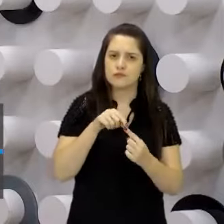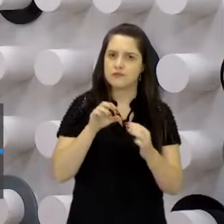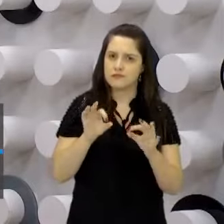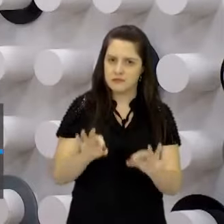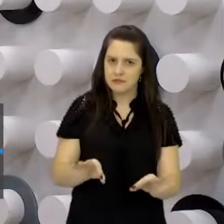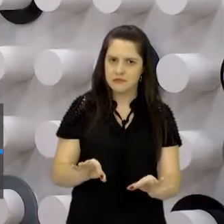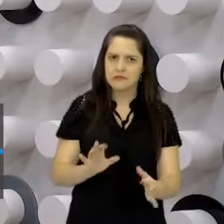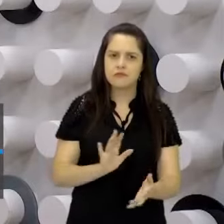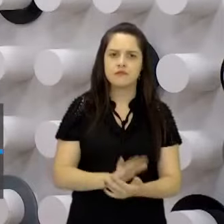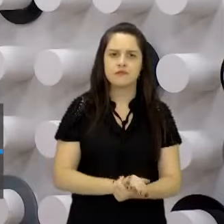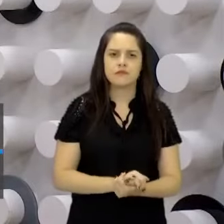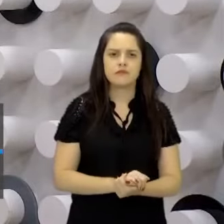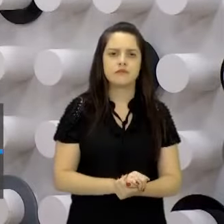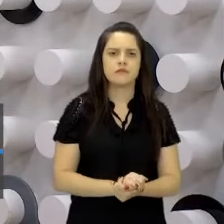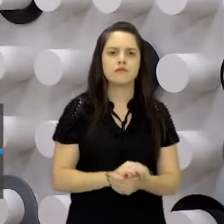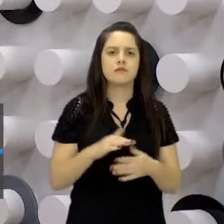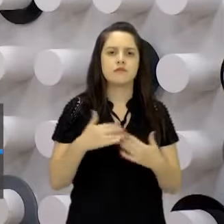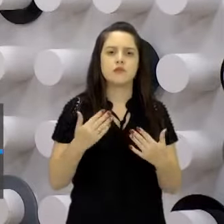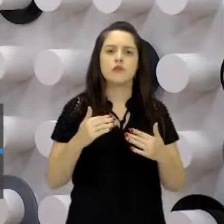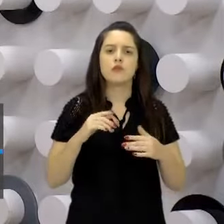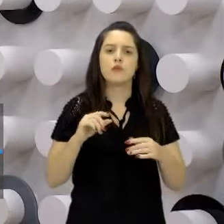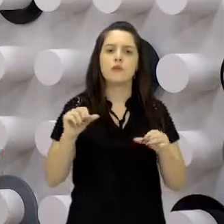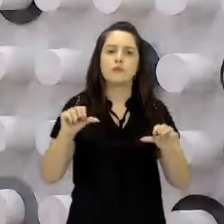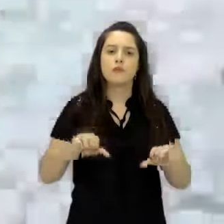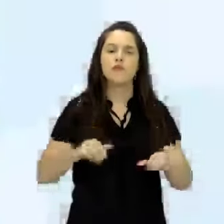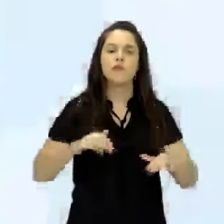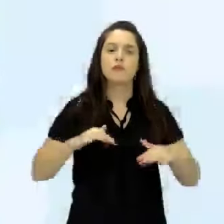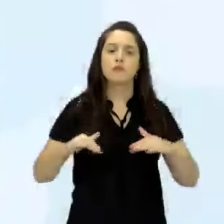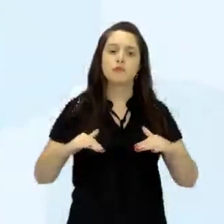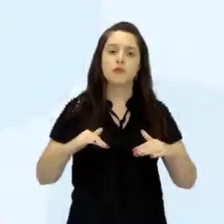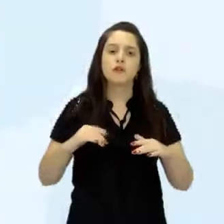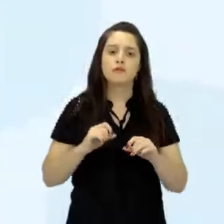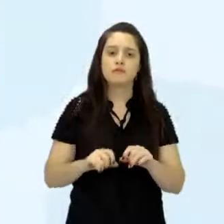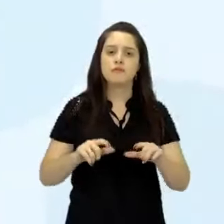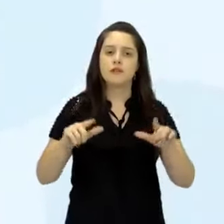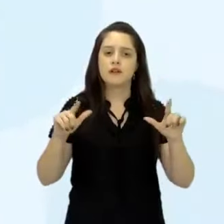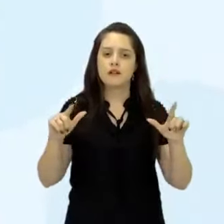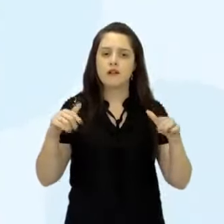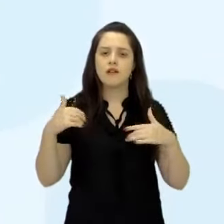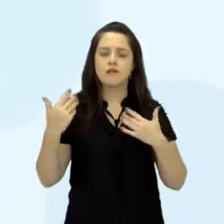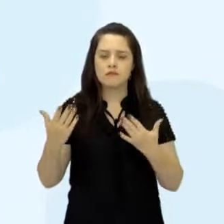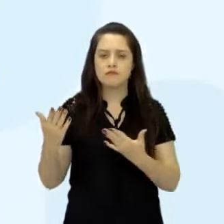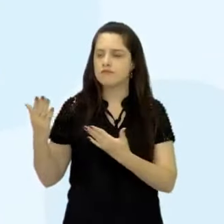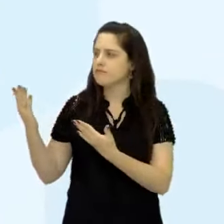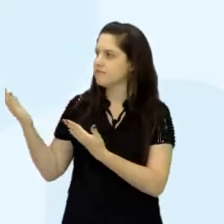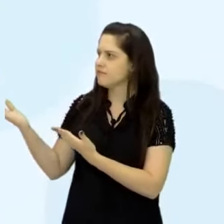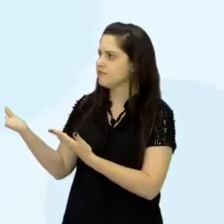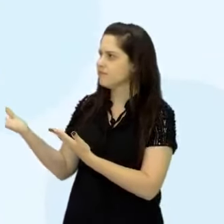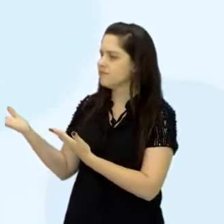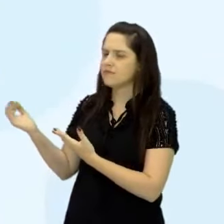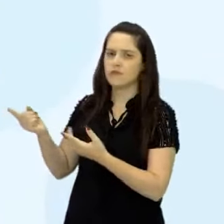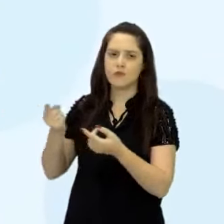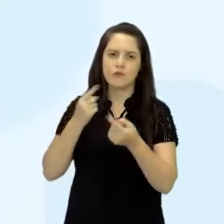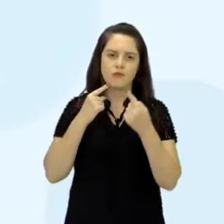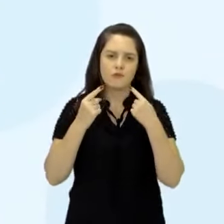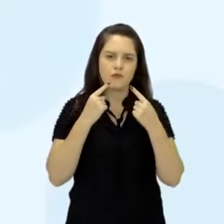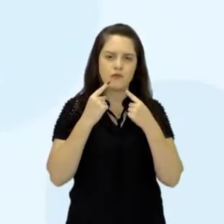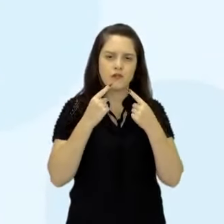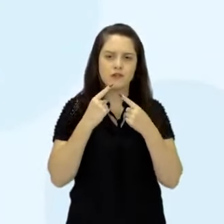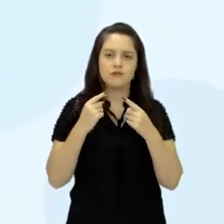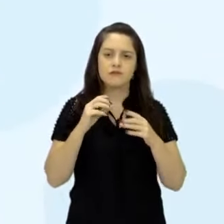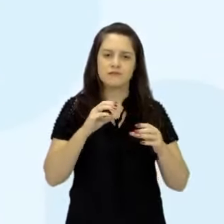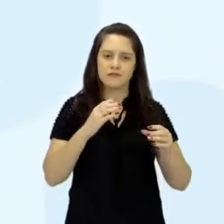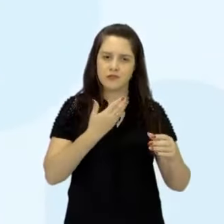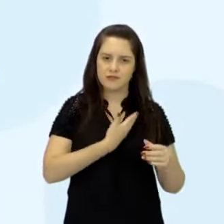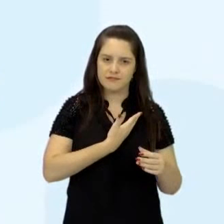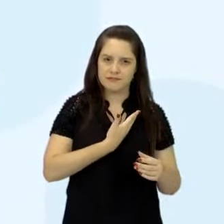certo? Então, em um outro momento, a gente tem aí na tela uma sugestão também da situação de aprendizagem 1, uma conversa, né, com os colegas,